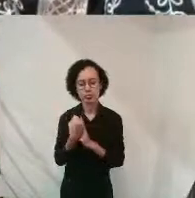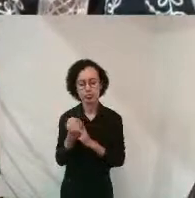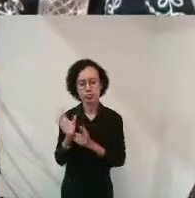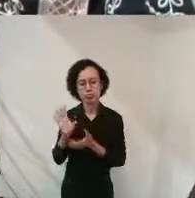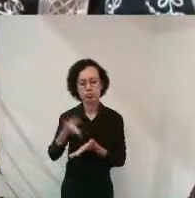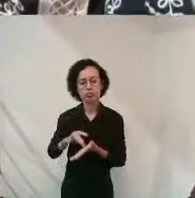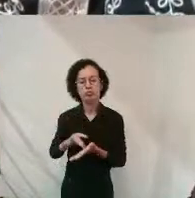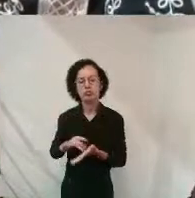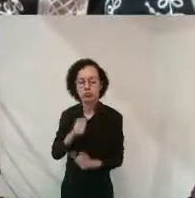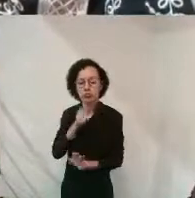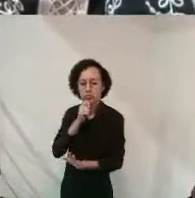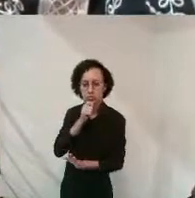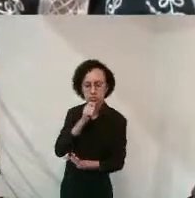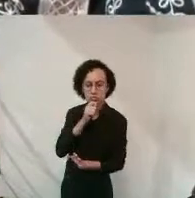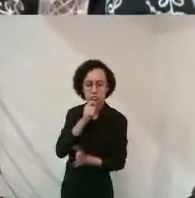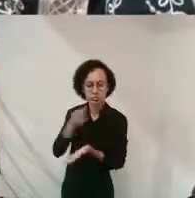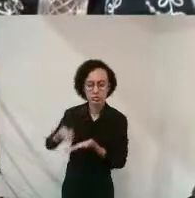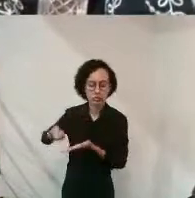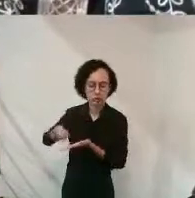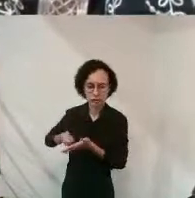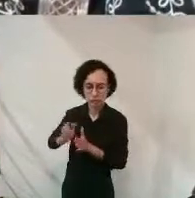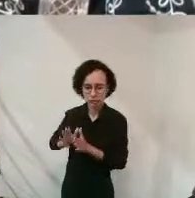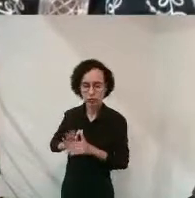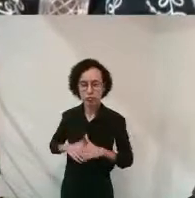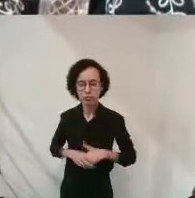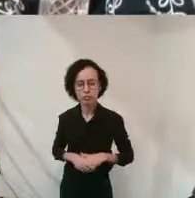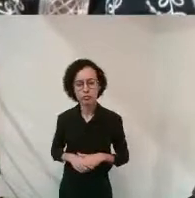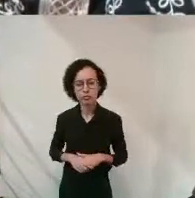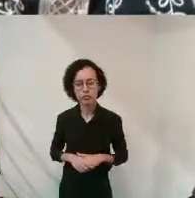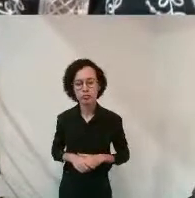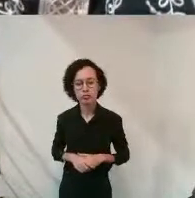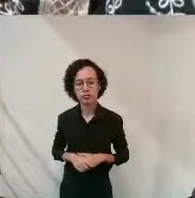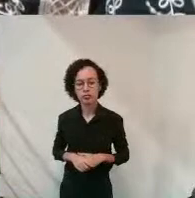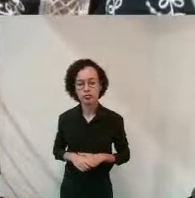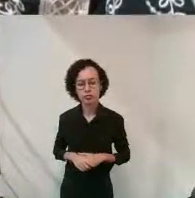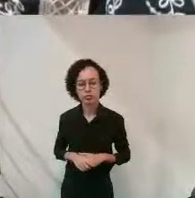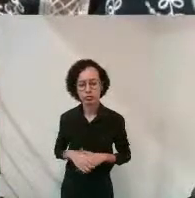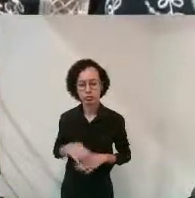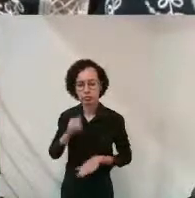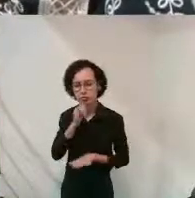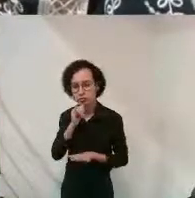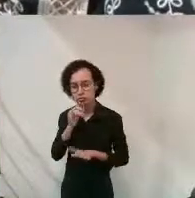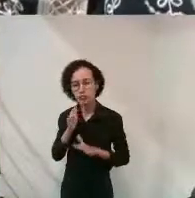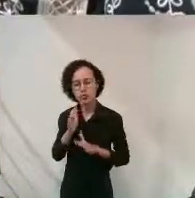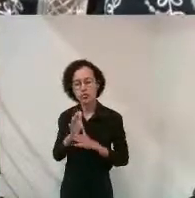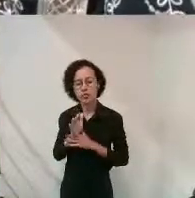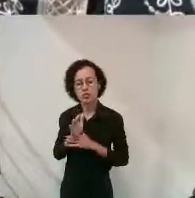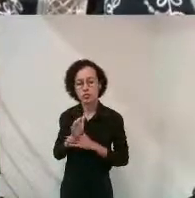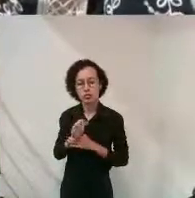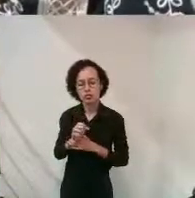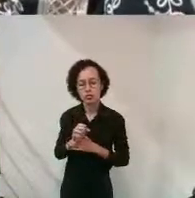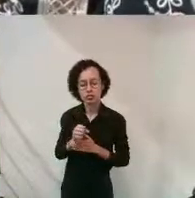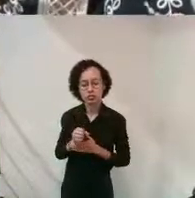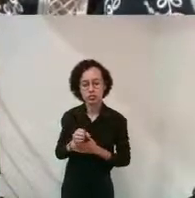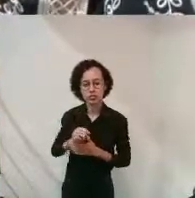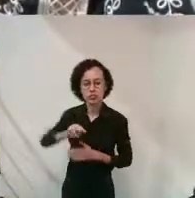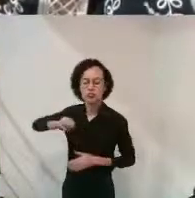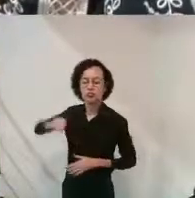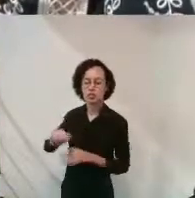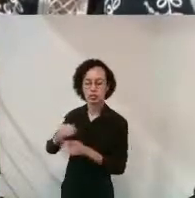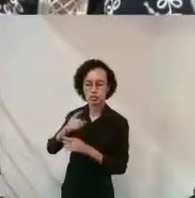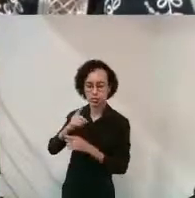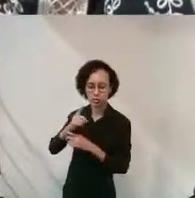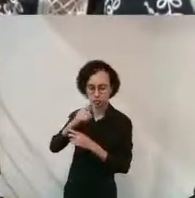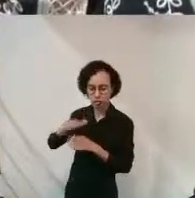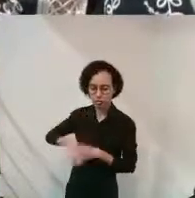realidade que ainda insiste em ter como situações, por exemplo, milhares de lixões como aqui